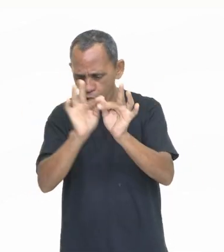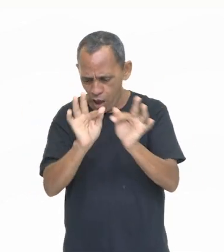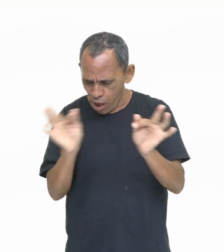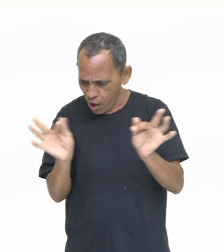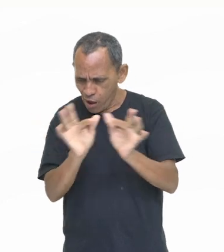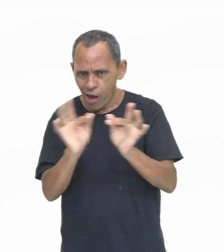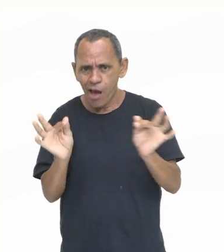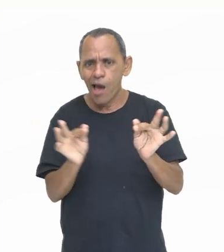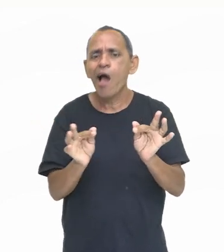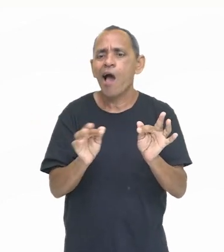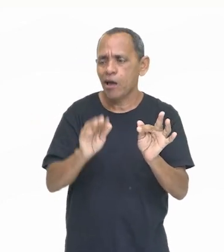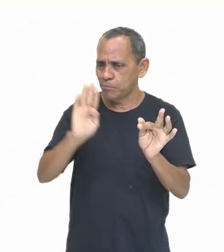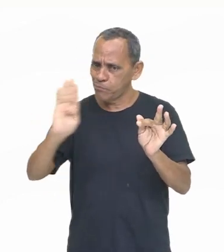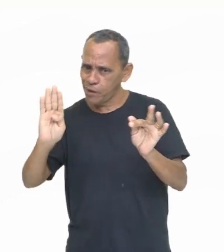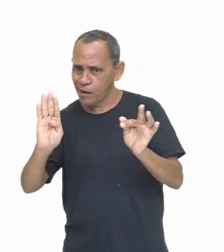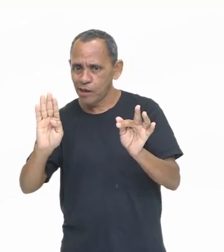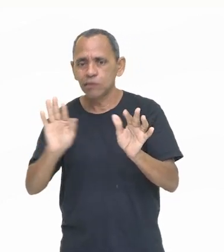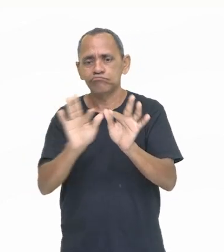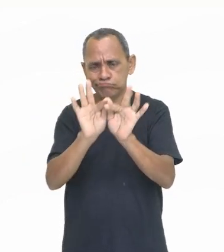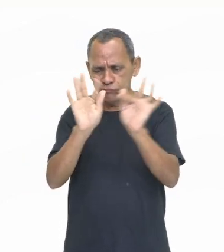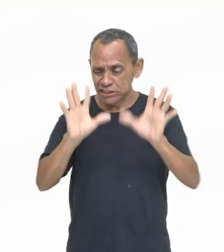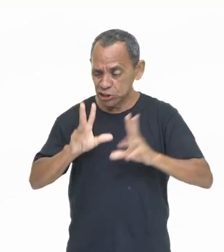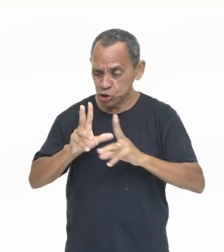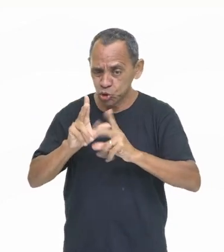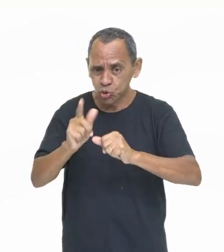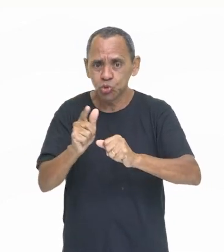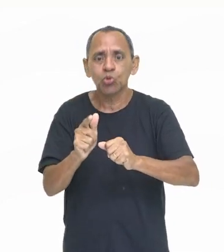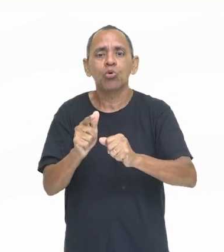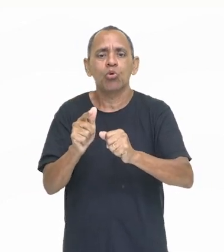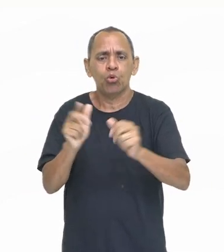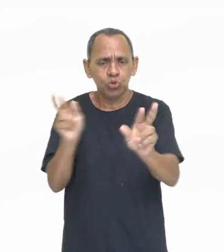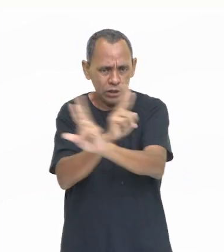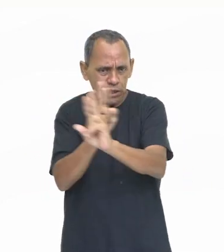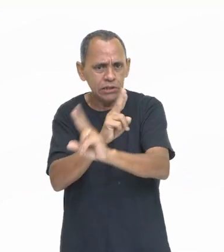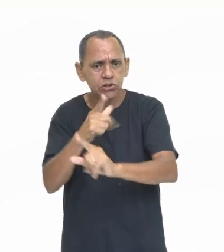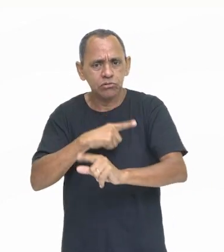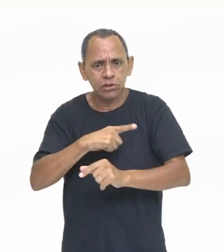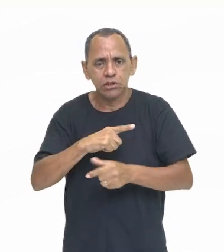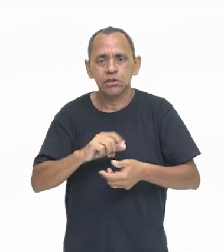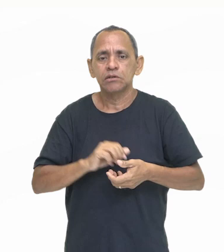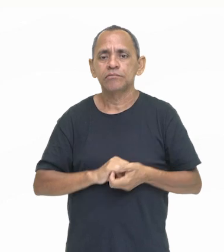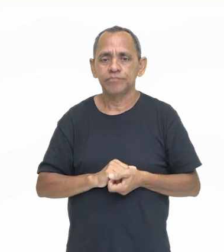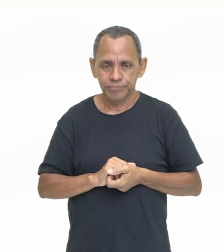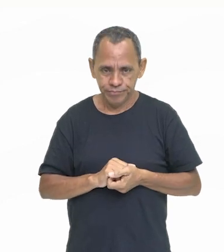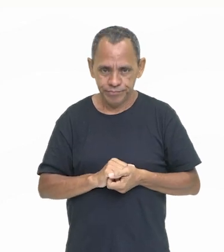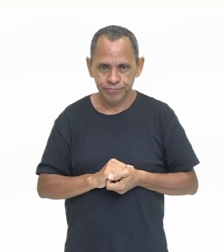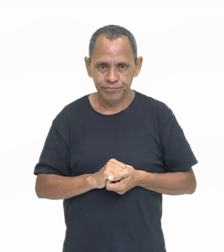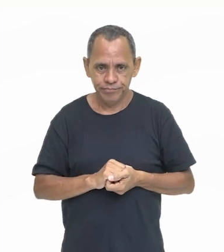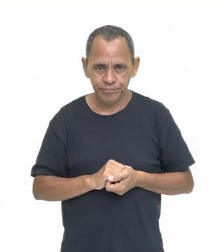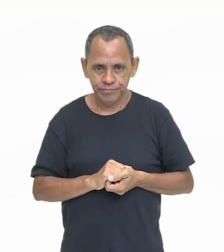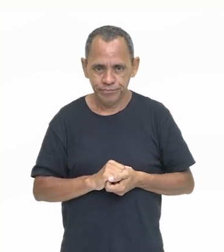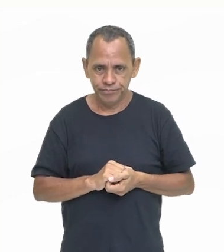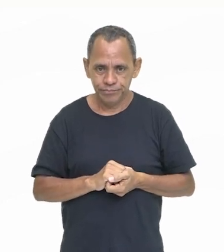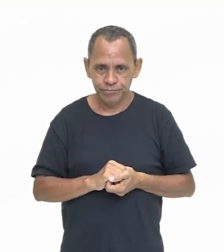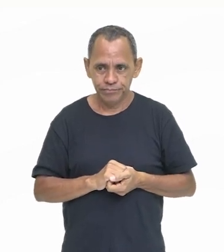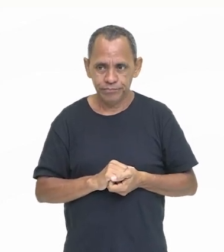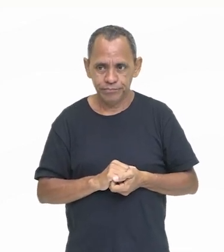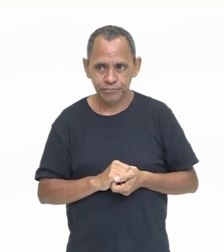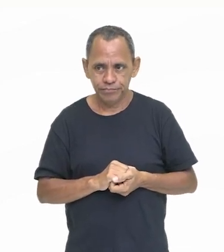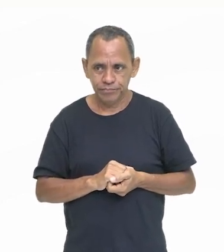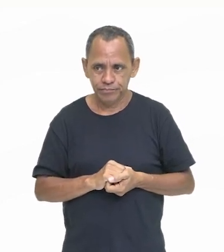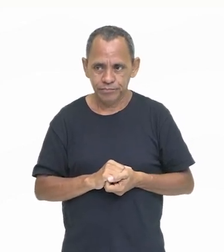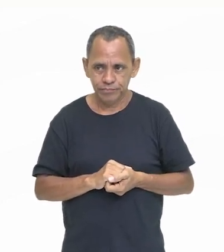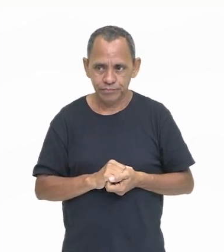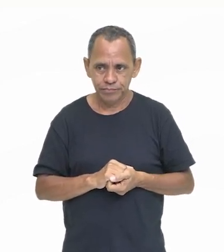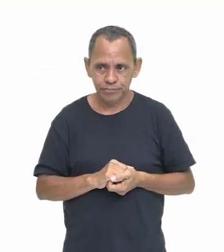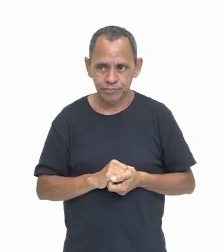único elemento em B, tá bom? E que todos eles tenham o seu respectivo correspondente lá em B,